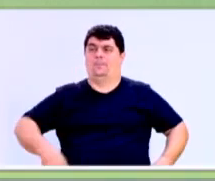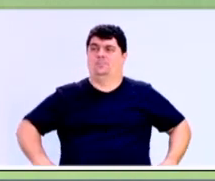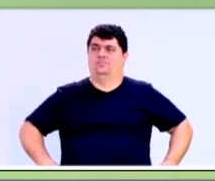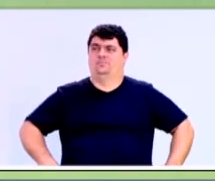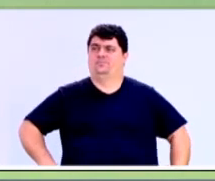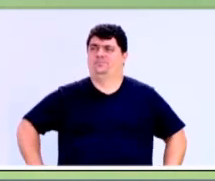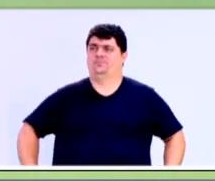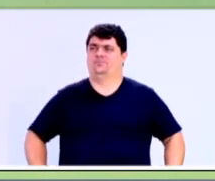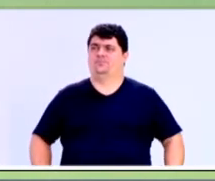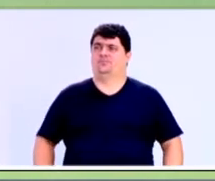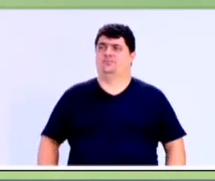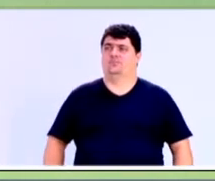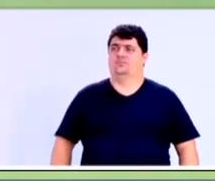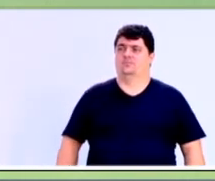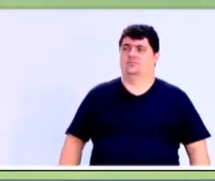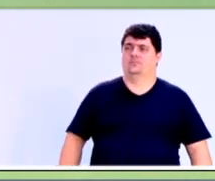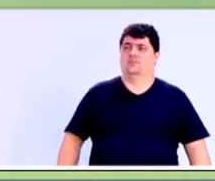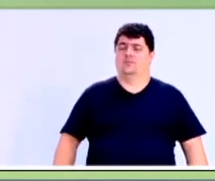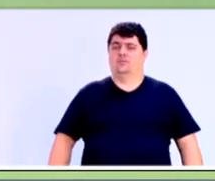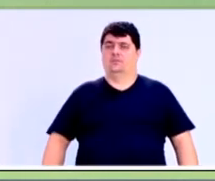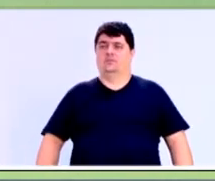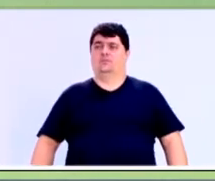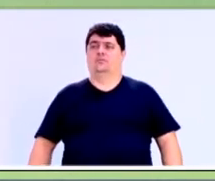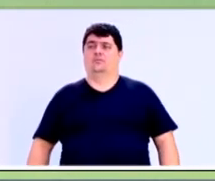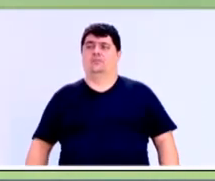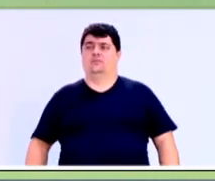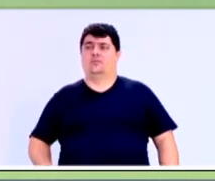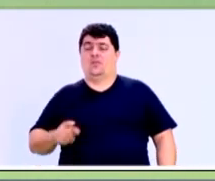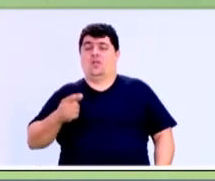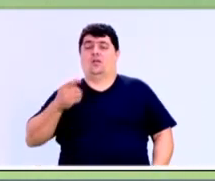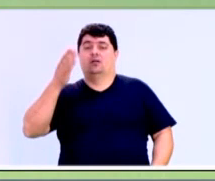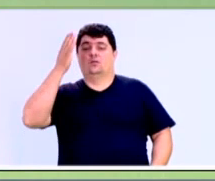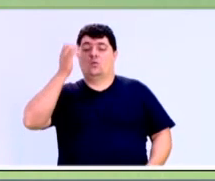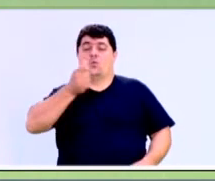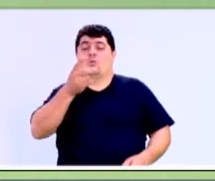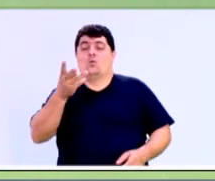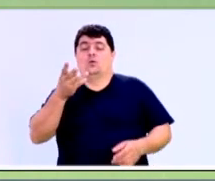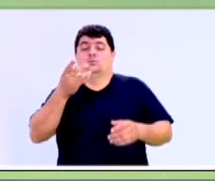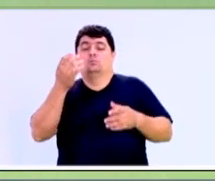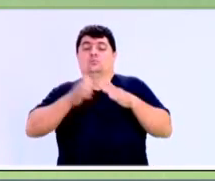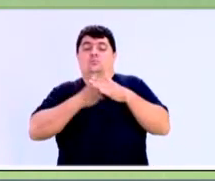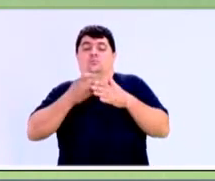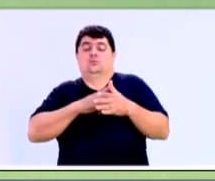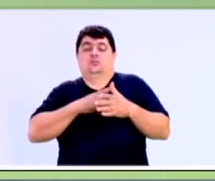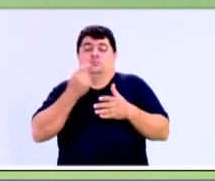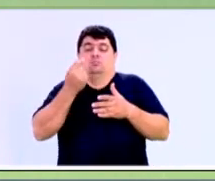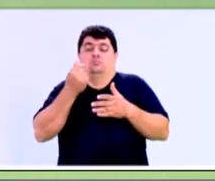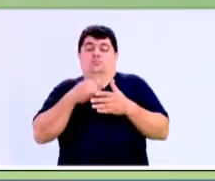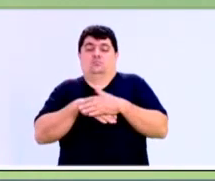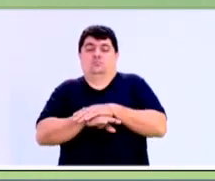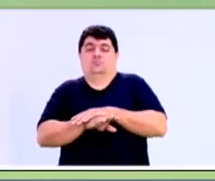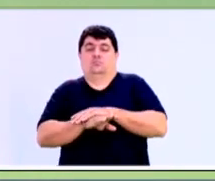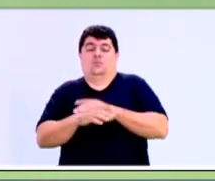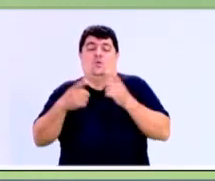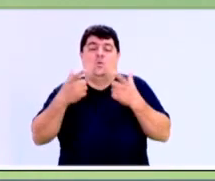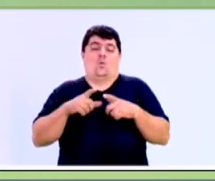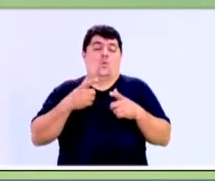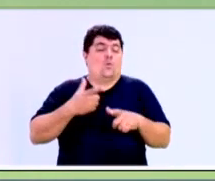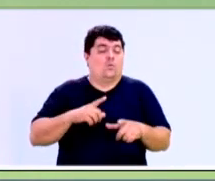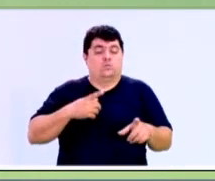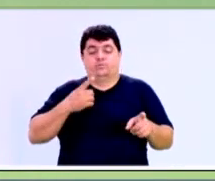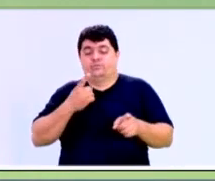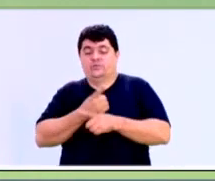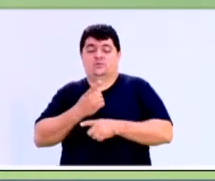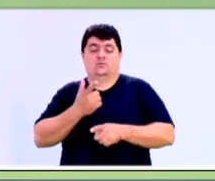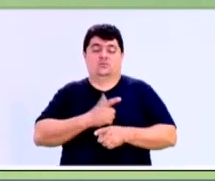inserida é o capital de giro da empresa, né? Que representa o quanto das origens de recursos de longo